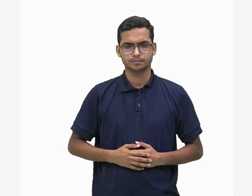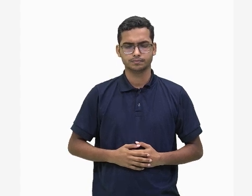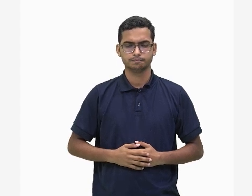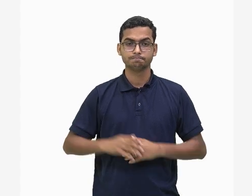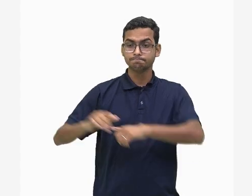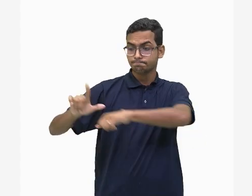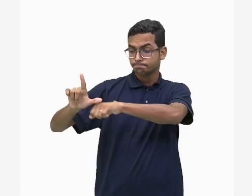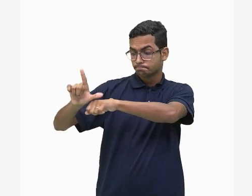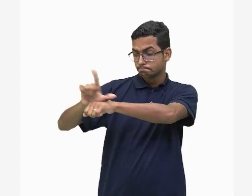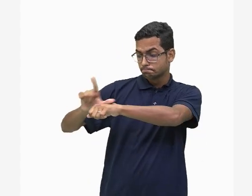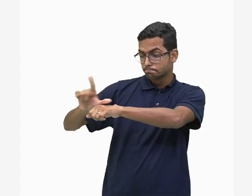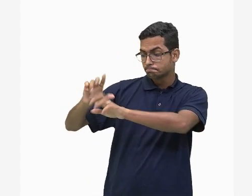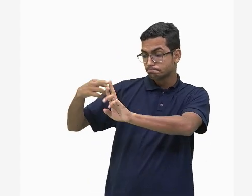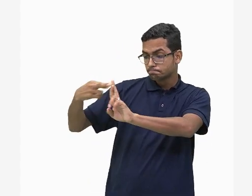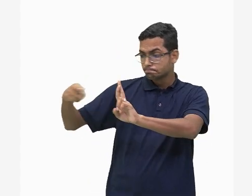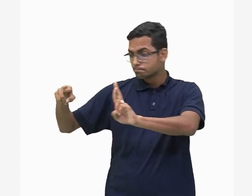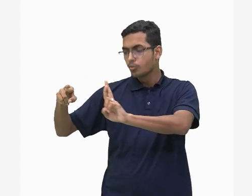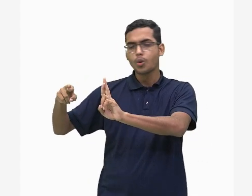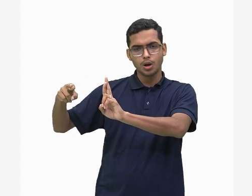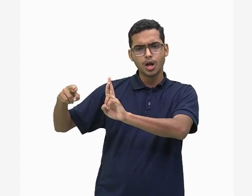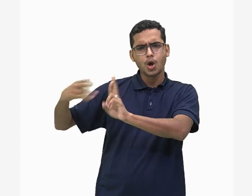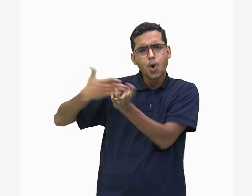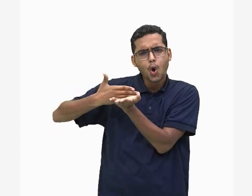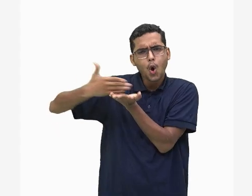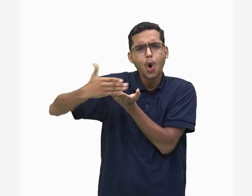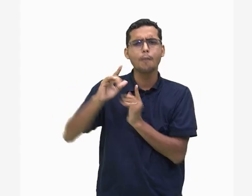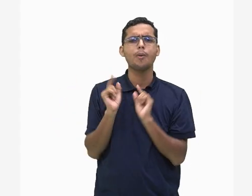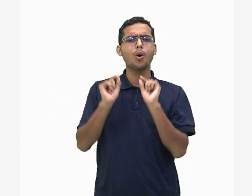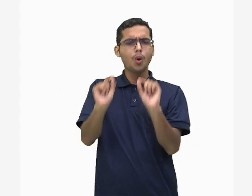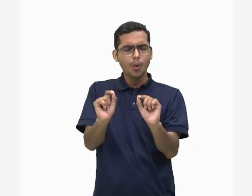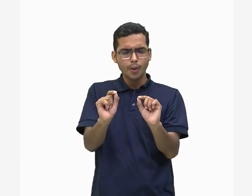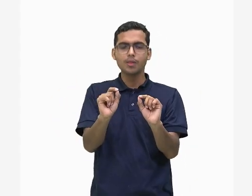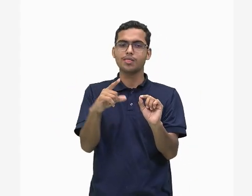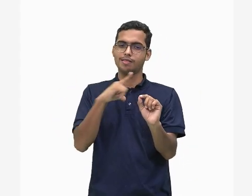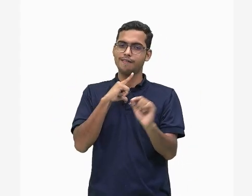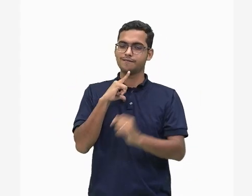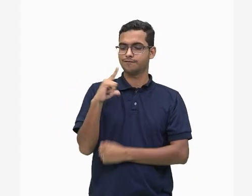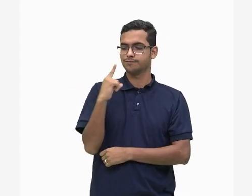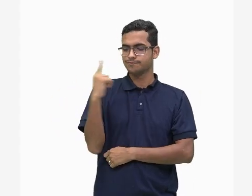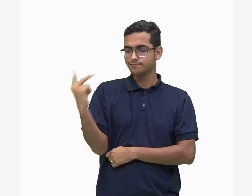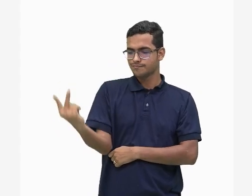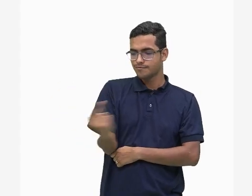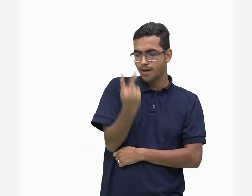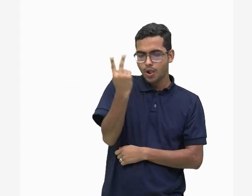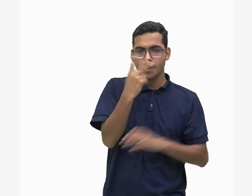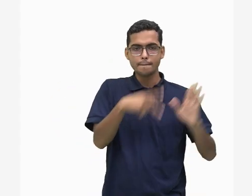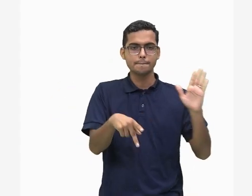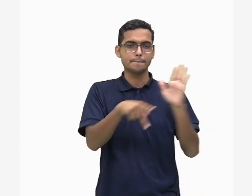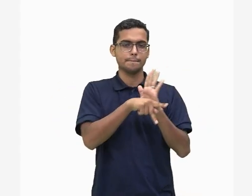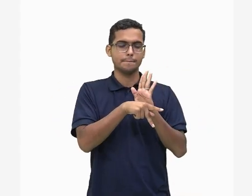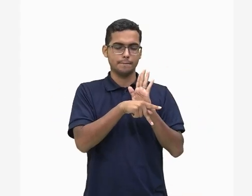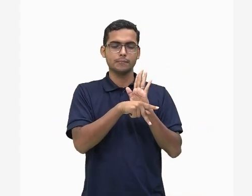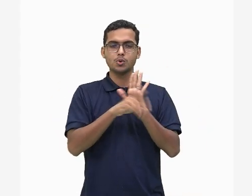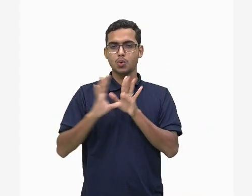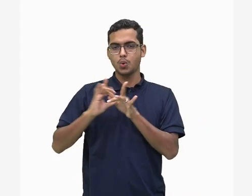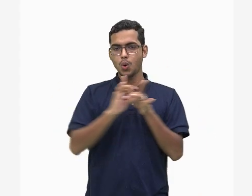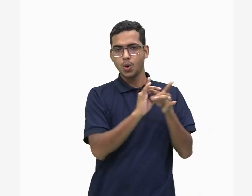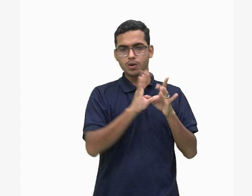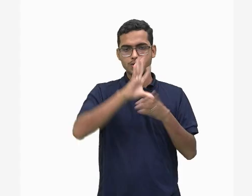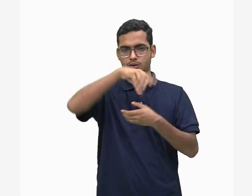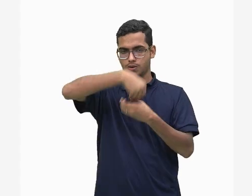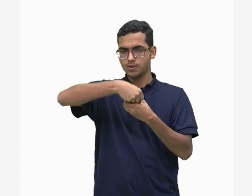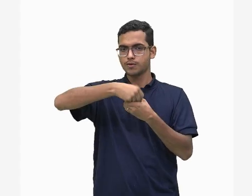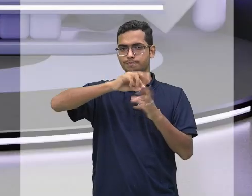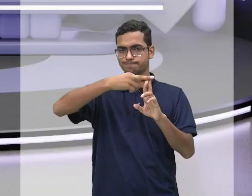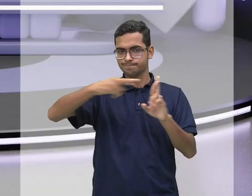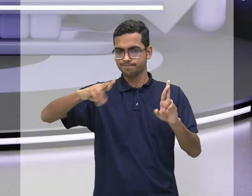que nós vamos ter uma melhor transmissão desses princípios e valores desse corpo doutrinário. Mas nós podemos